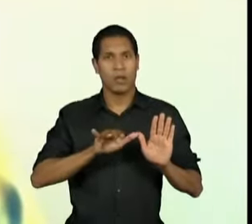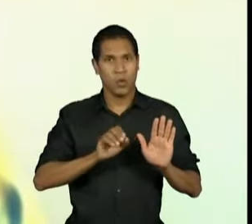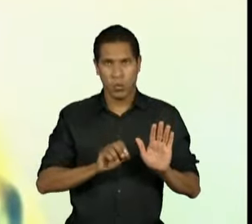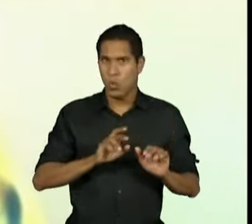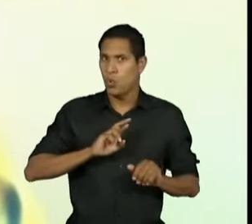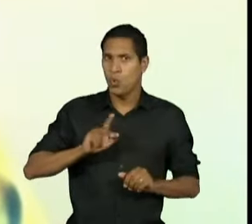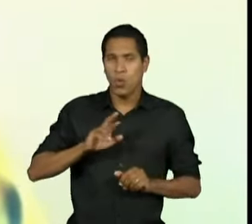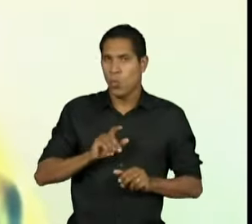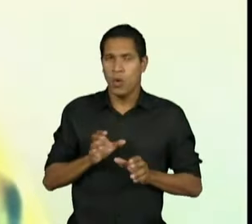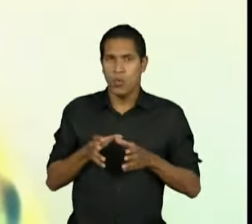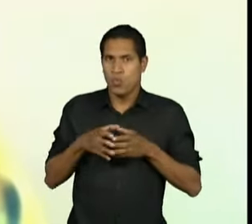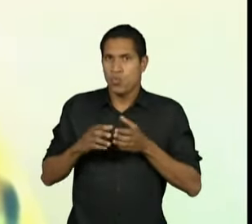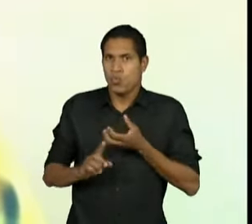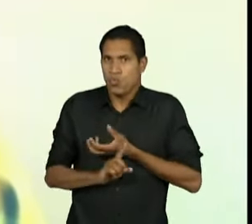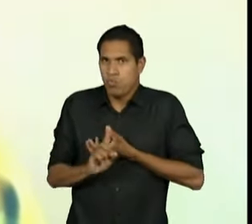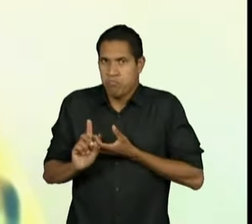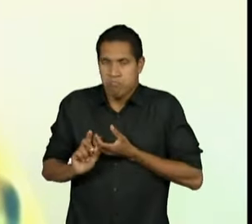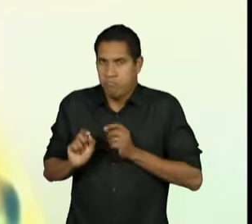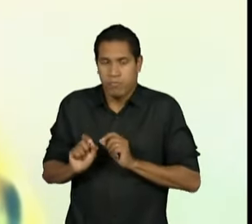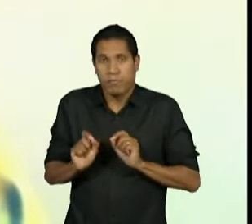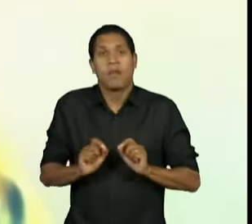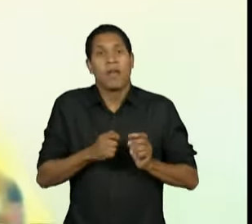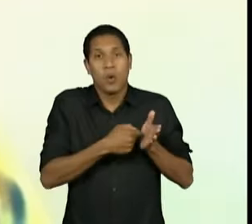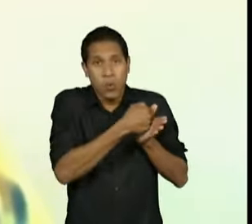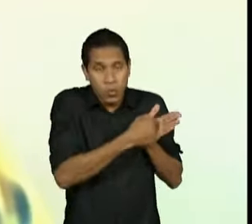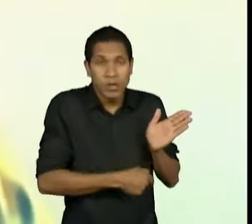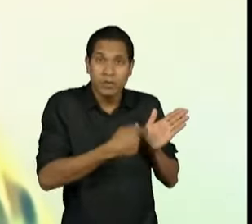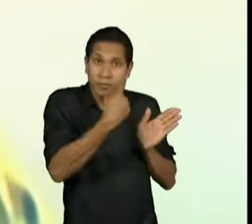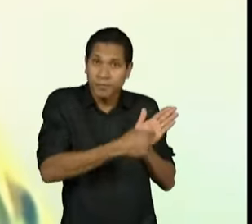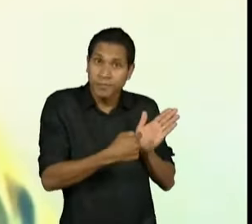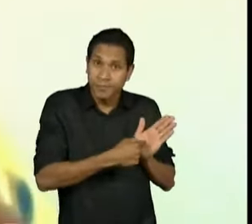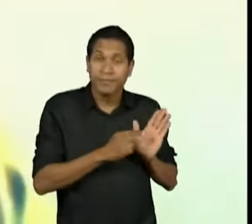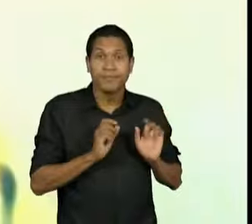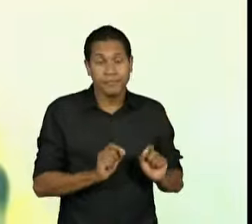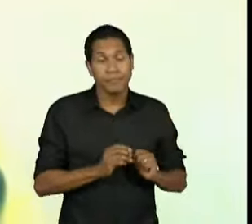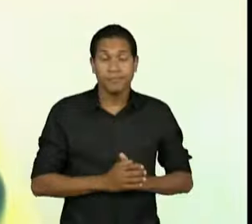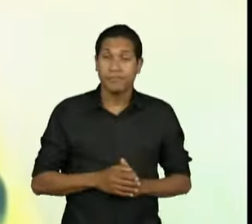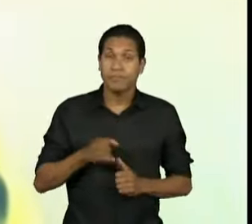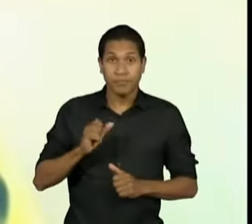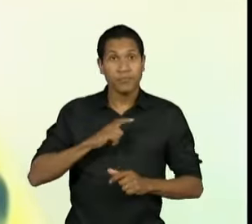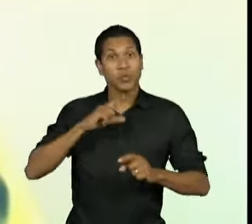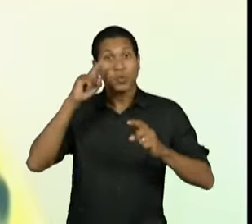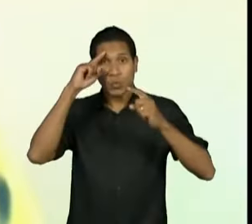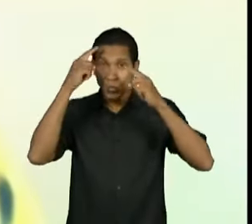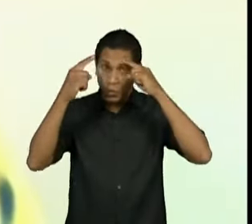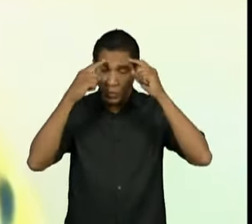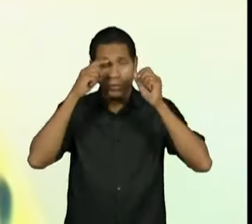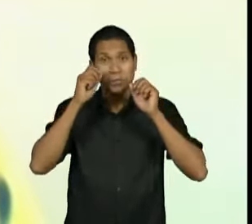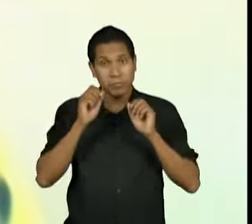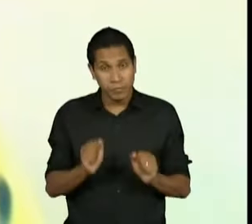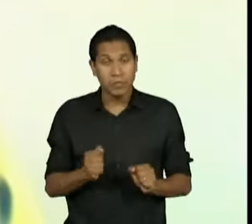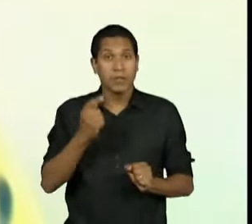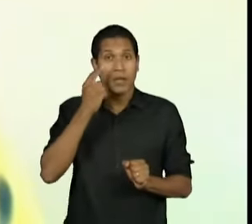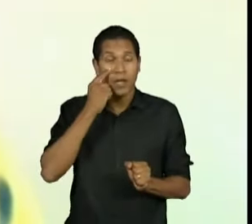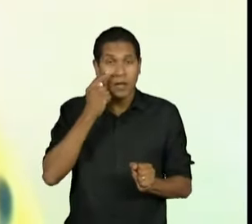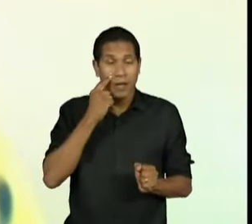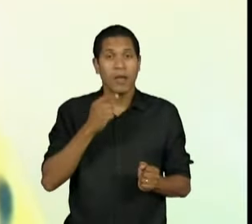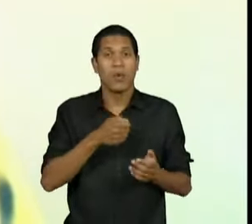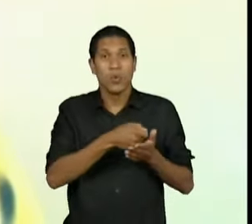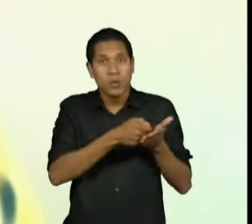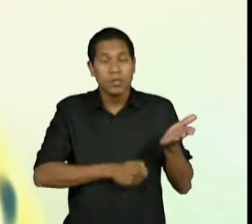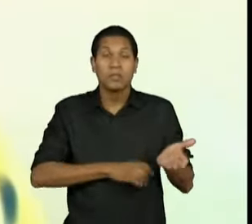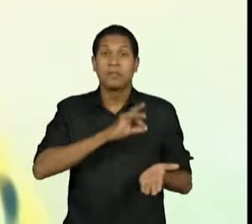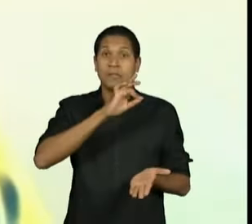o conselho, é o texto de Carolina. E quem tiver dúvida, inclusive, pode ir aos originais de